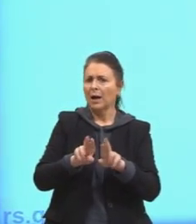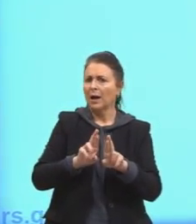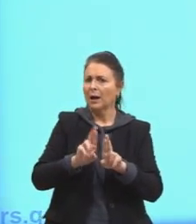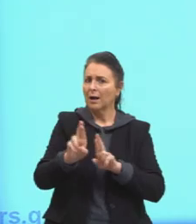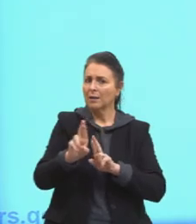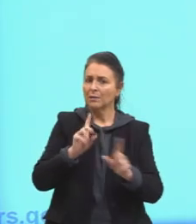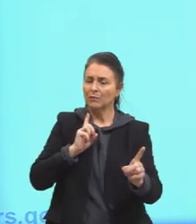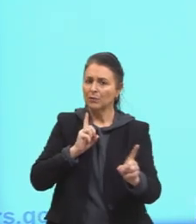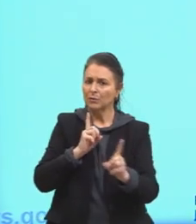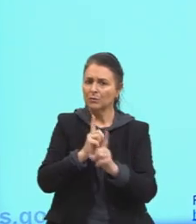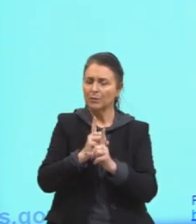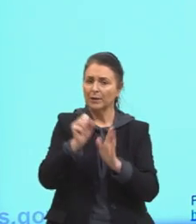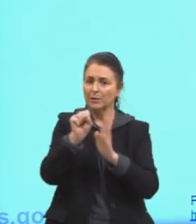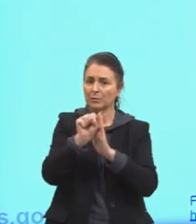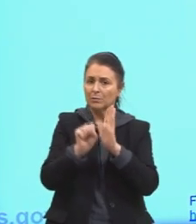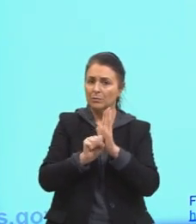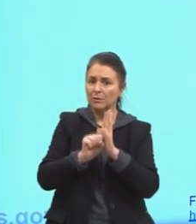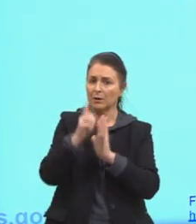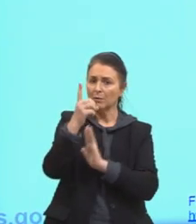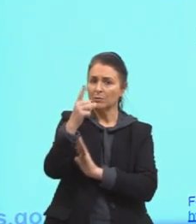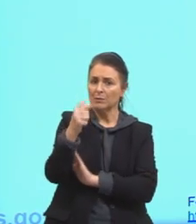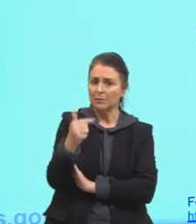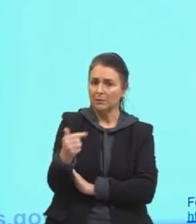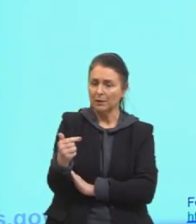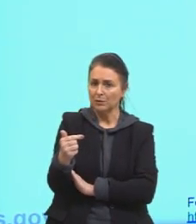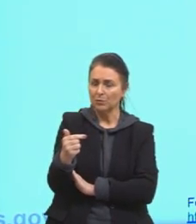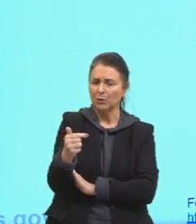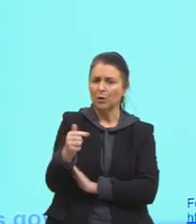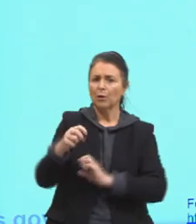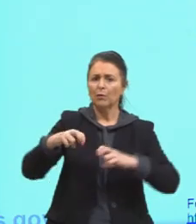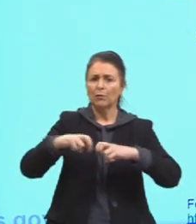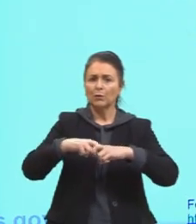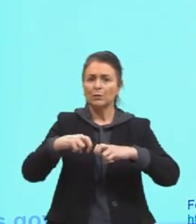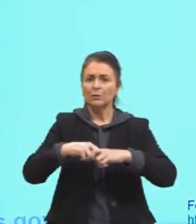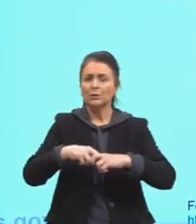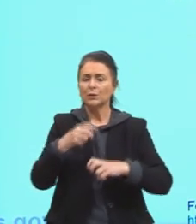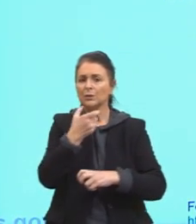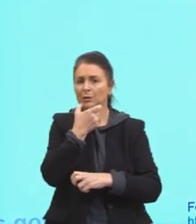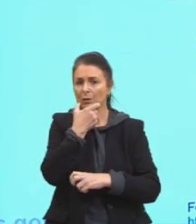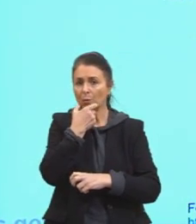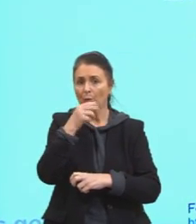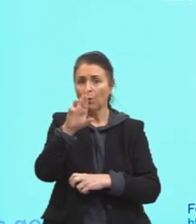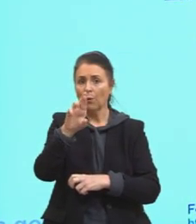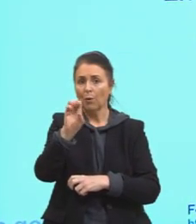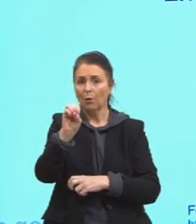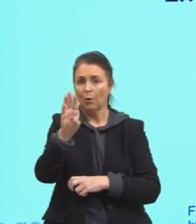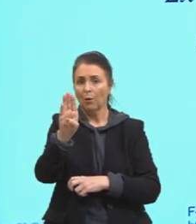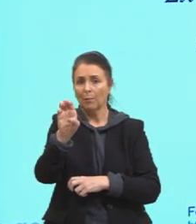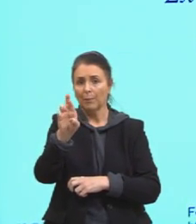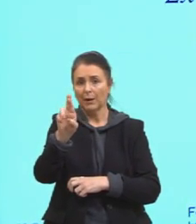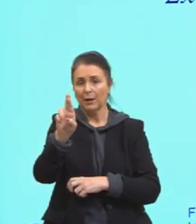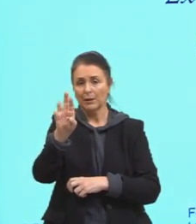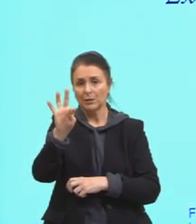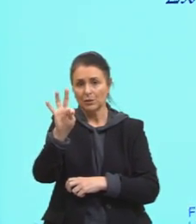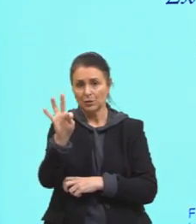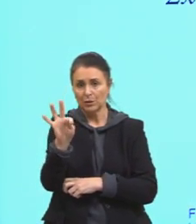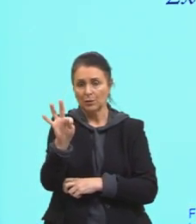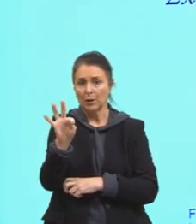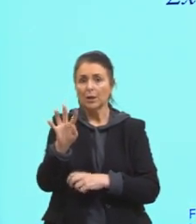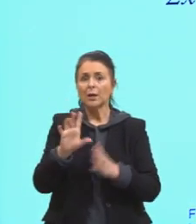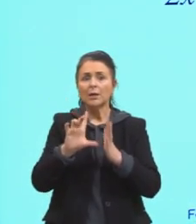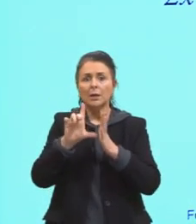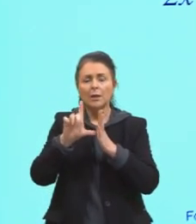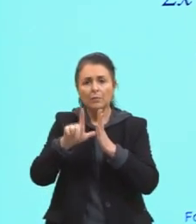não ela foi descoberta então no século 17 pelo físico britânico Robert hooke um contemporâneo de Isaac Newton